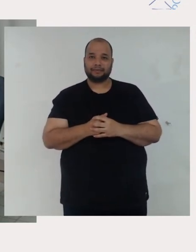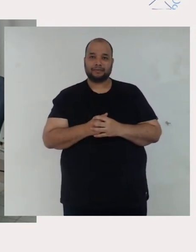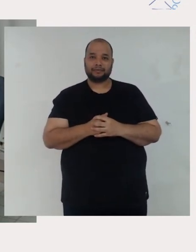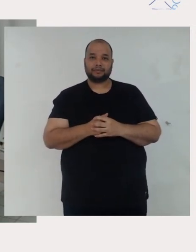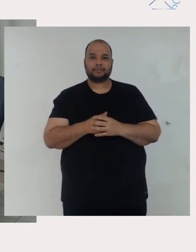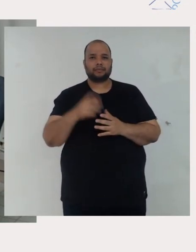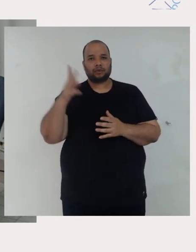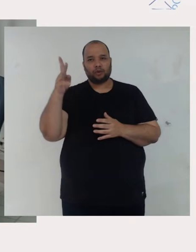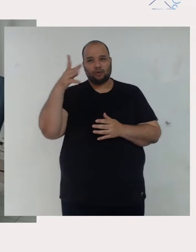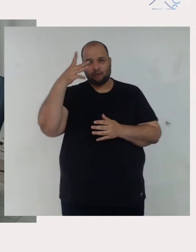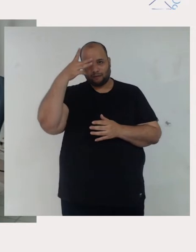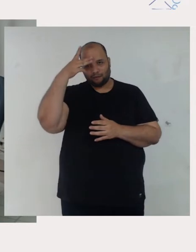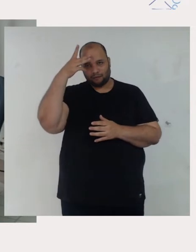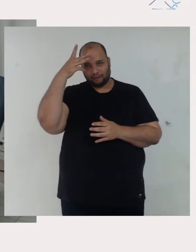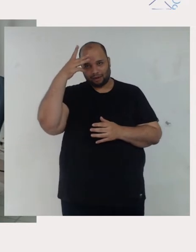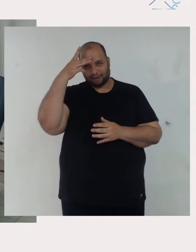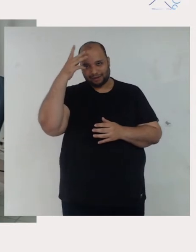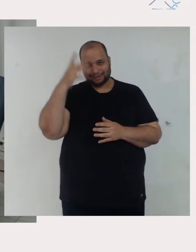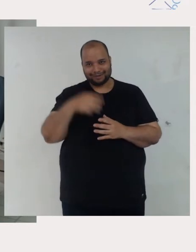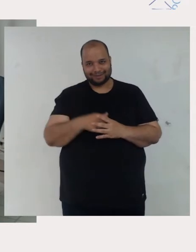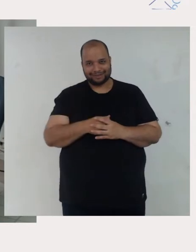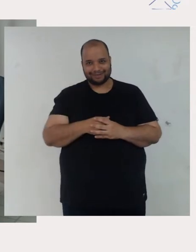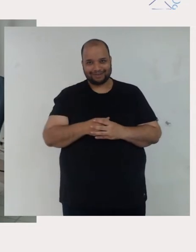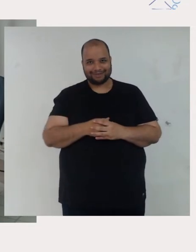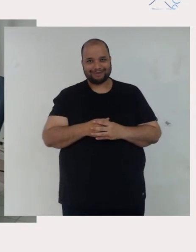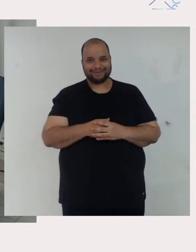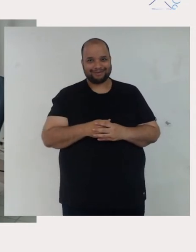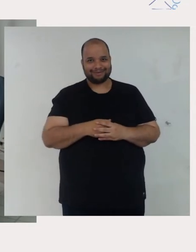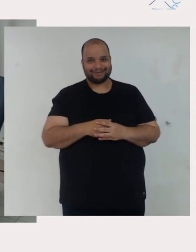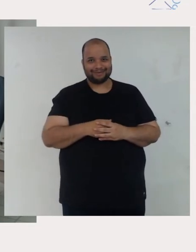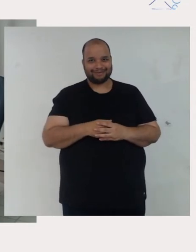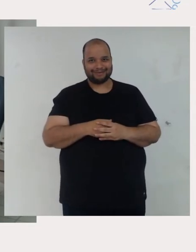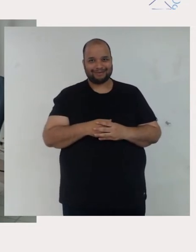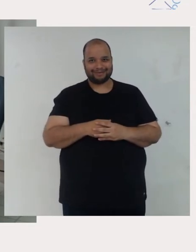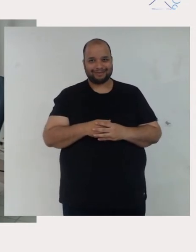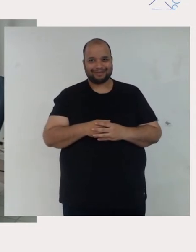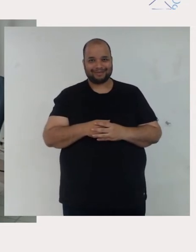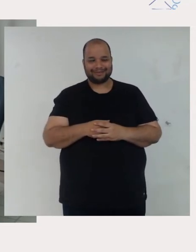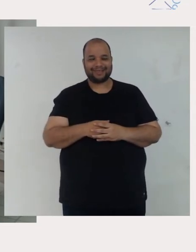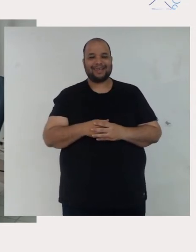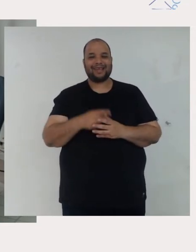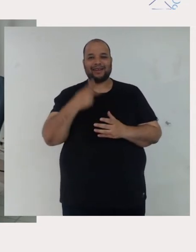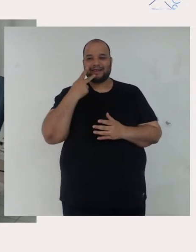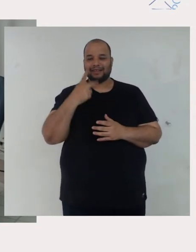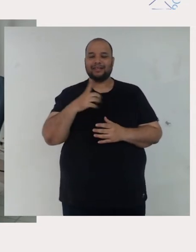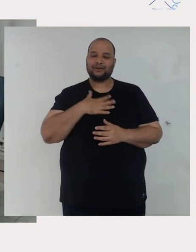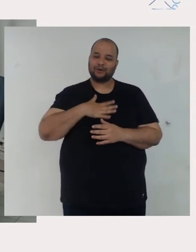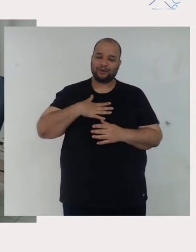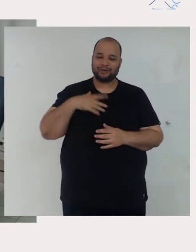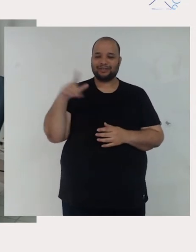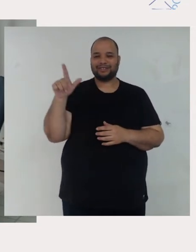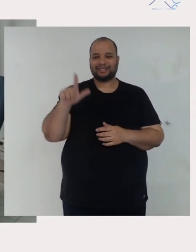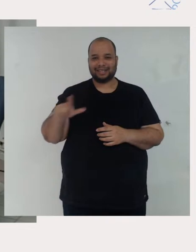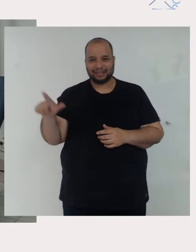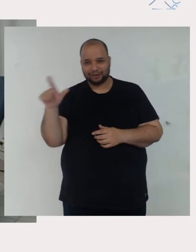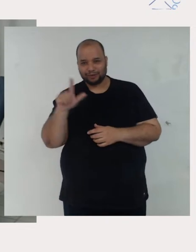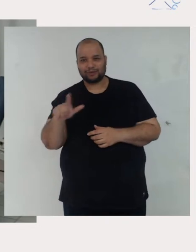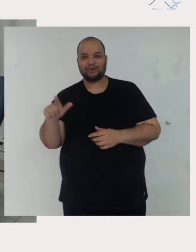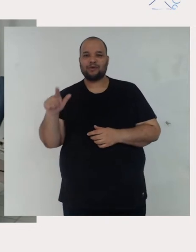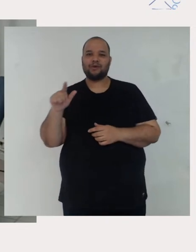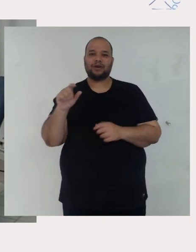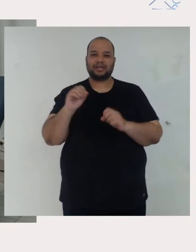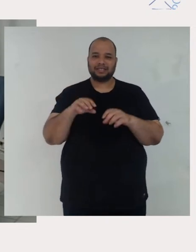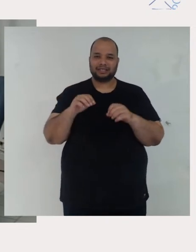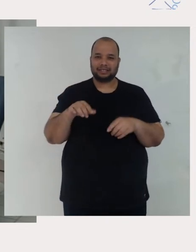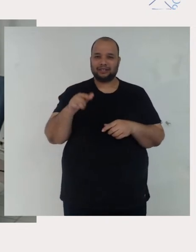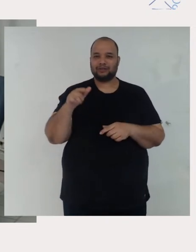O Walter, eu tenho muitos interesses. Eu gosto de literatura, eu trabalhava com ensino de espanhol,